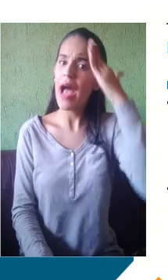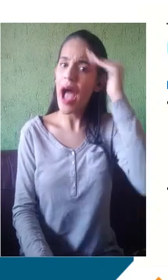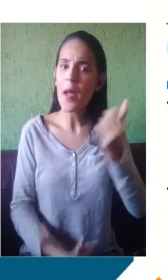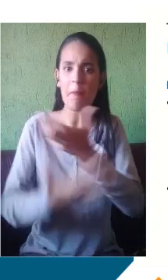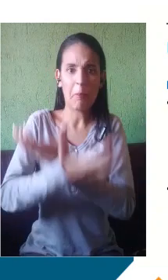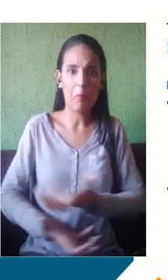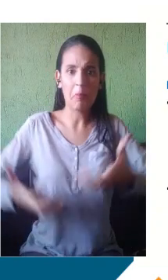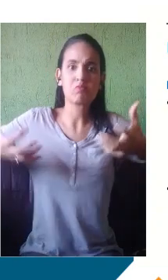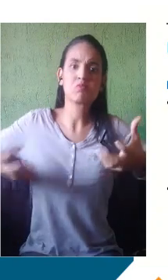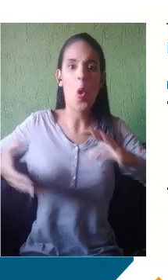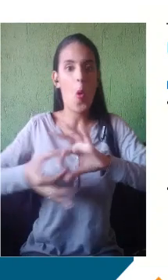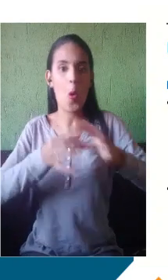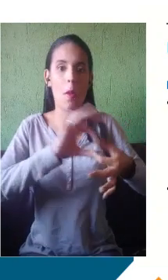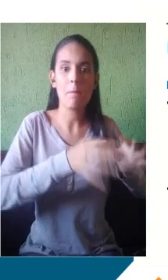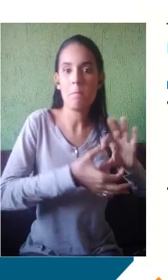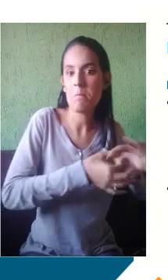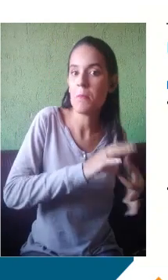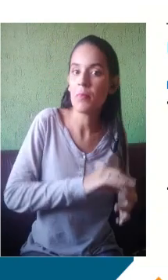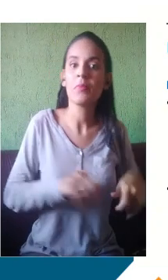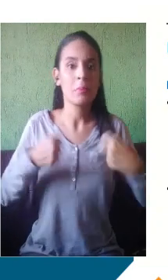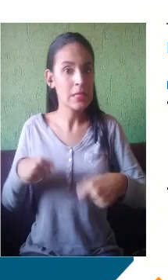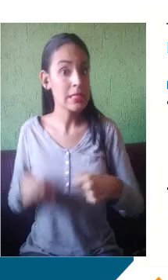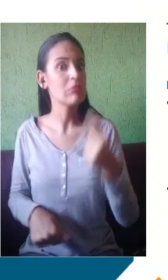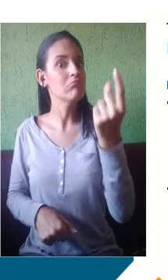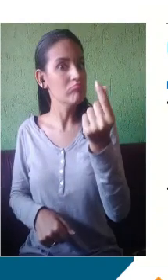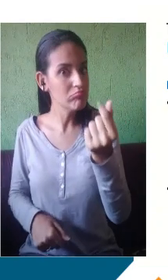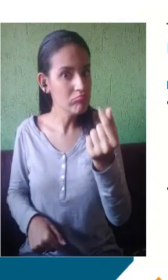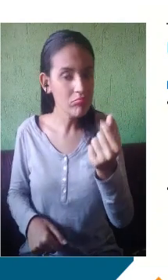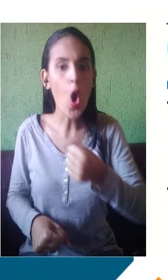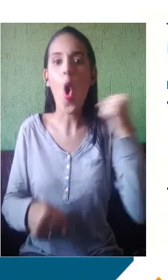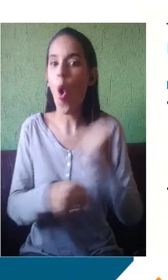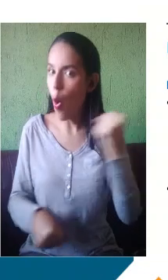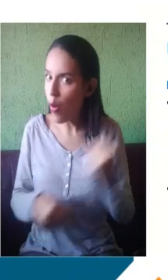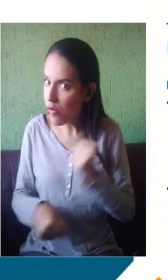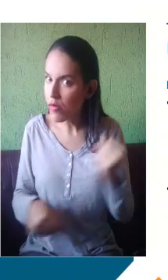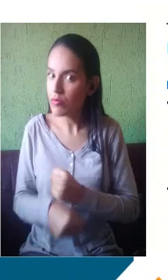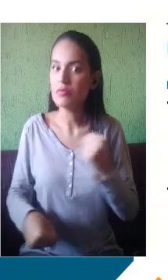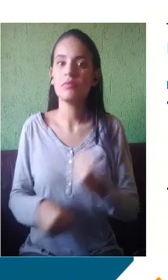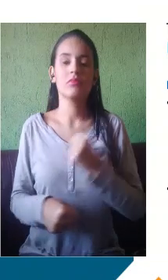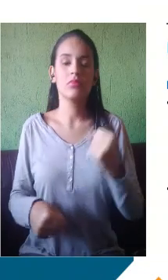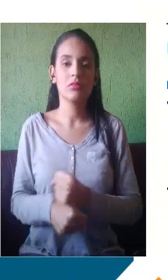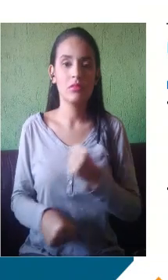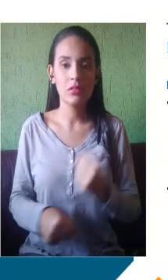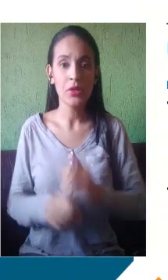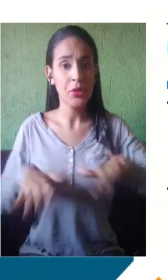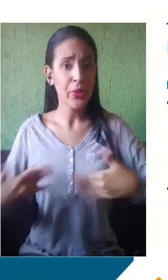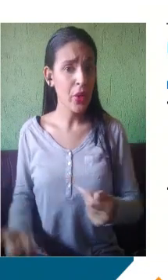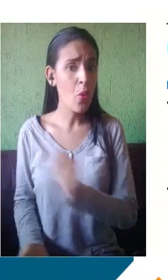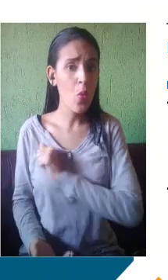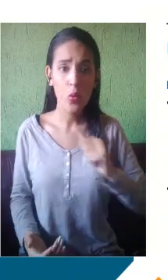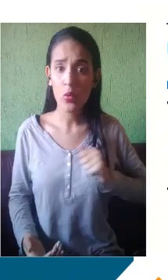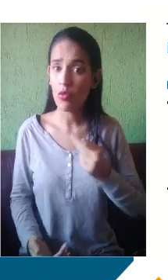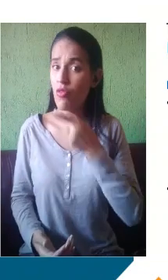como estágios, enfim, faz com que dinheiro ou verbas sejam desviadas. Então, ele